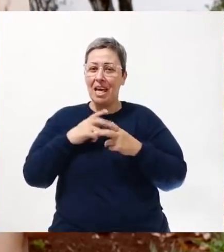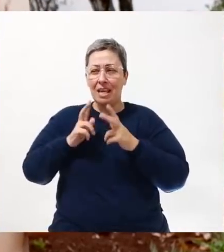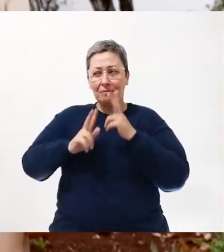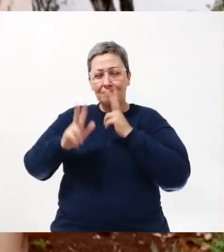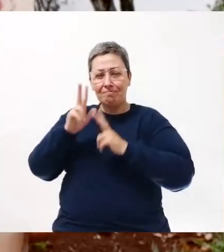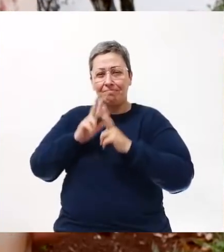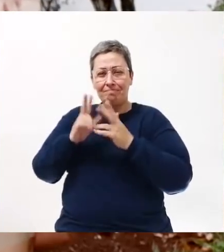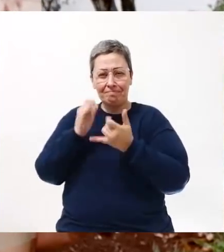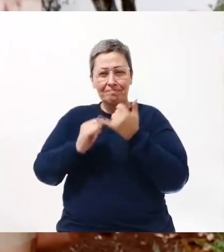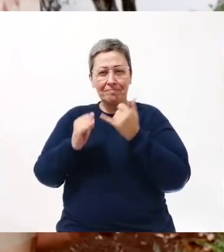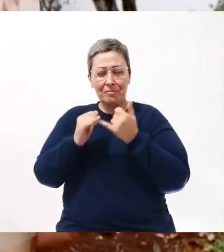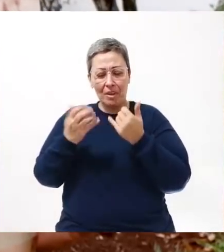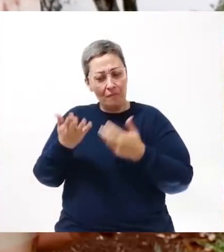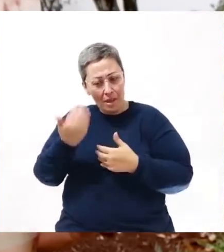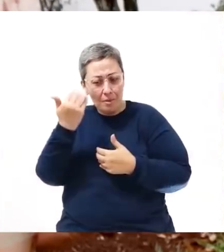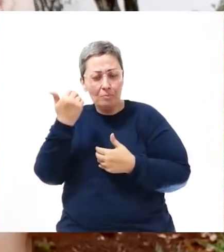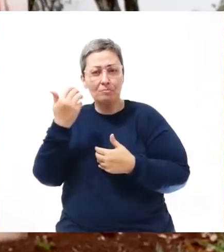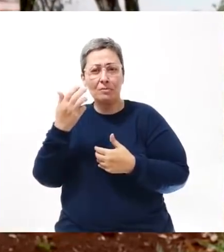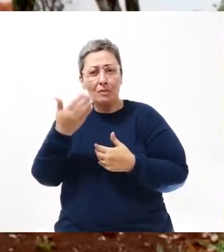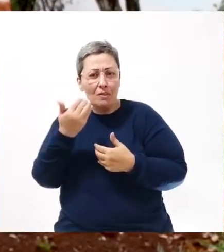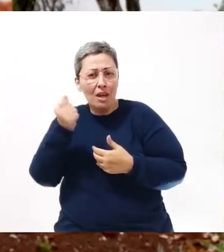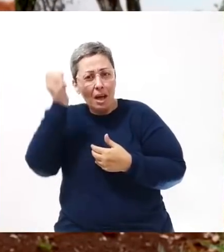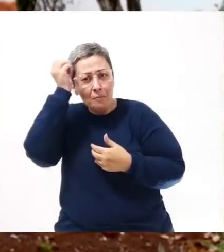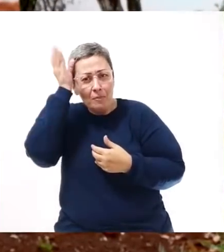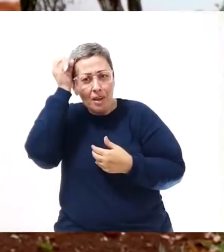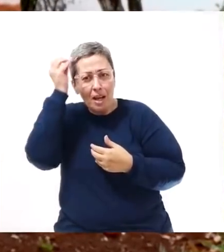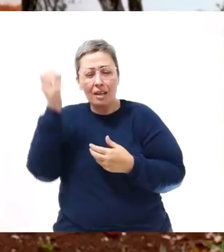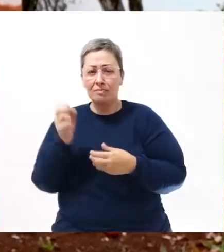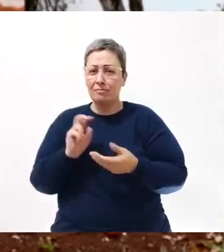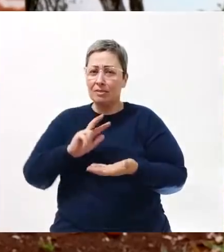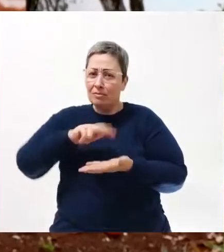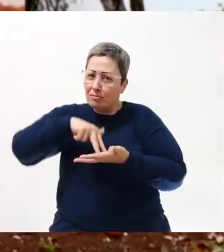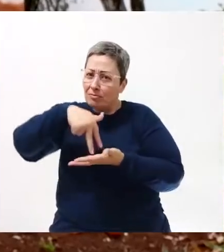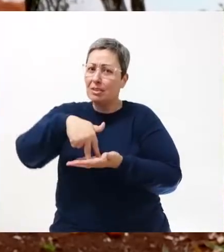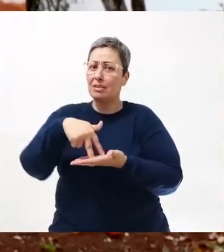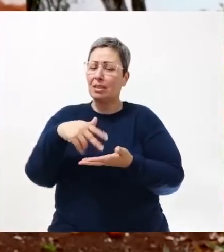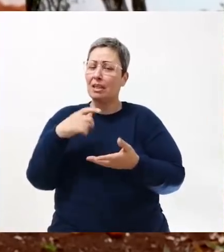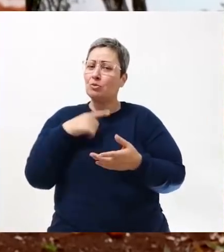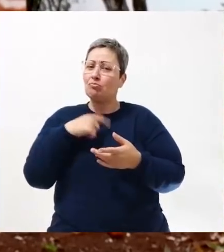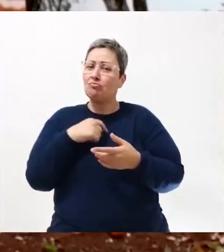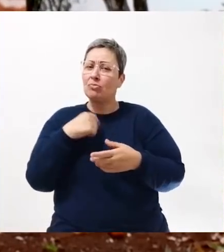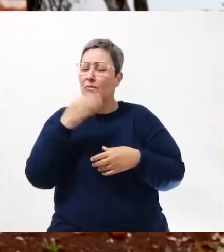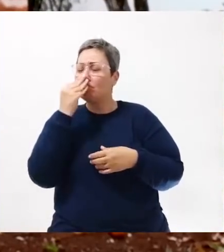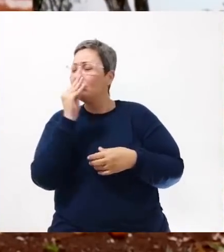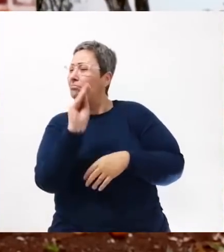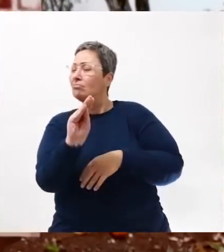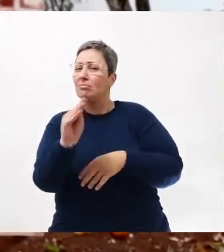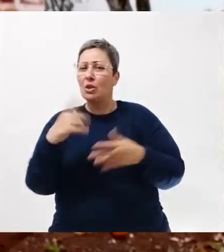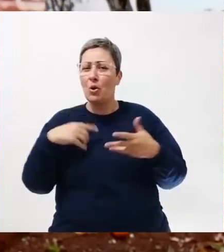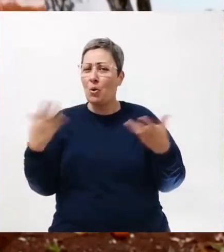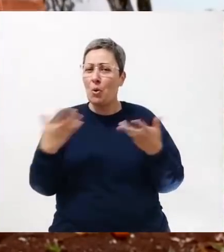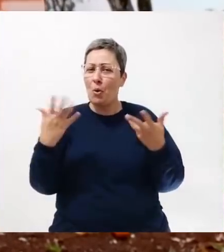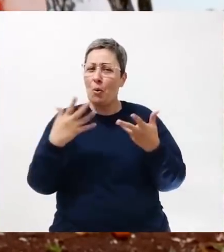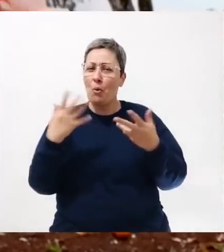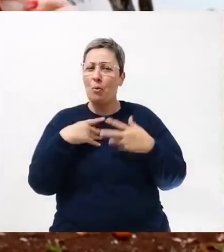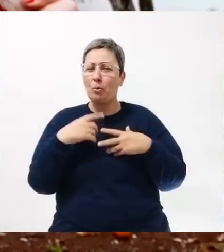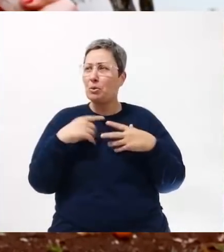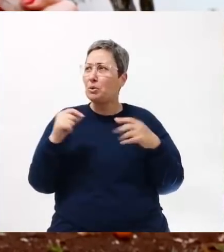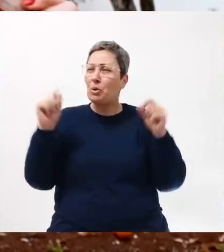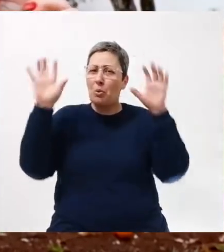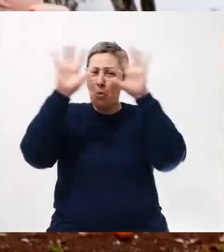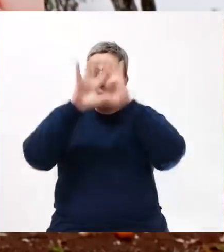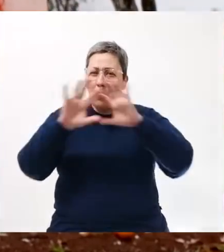ela. Ela disse assim para mim: "Vamos, Vânia, vamos, levante-se dessa cama. Não se importe que